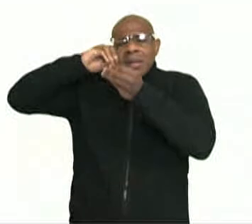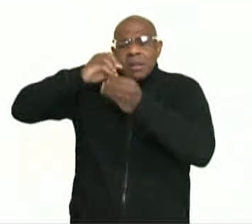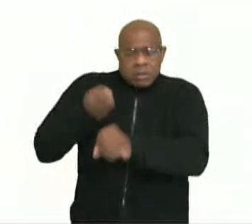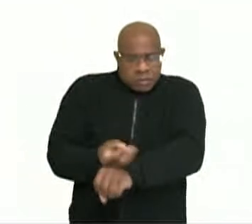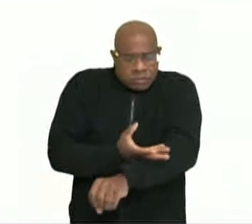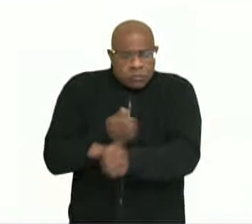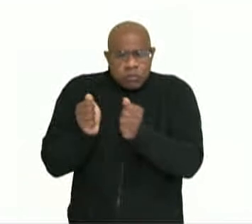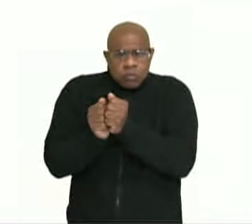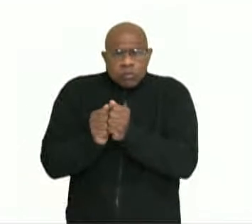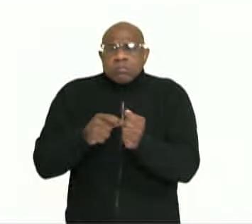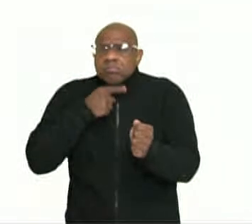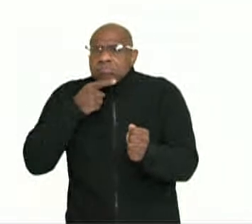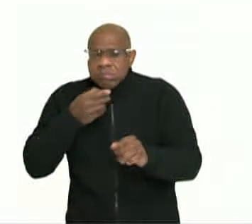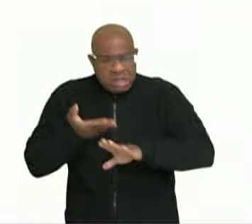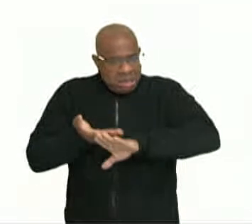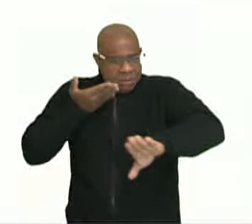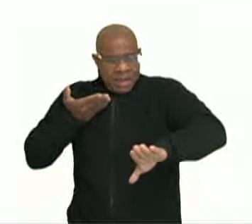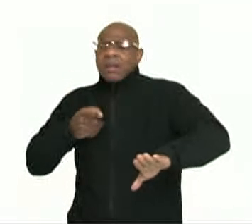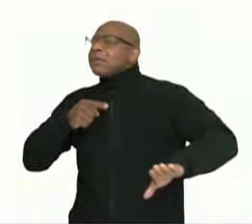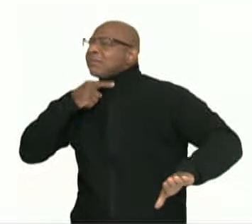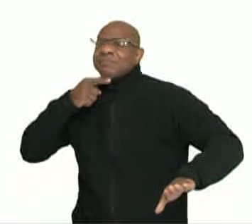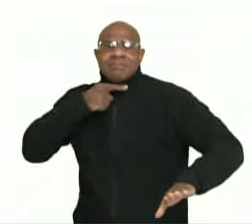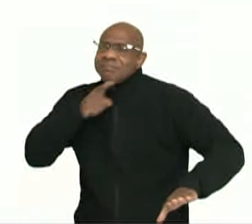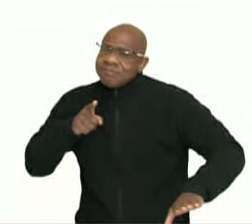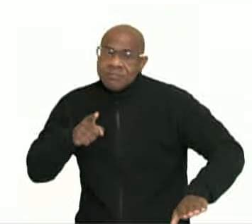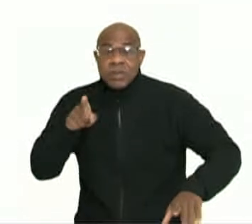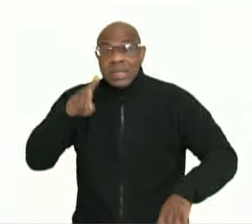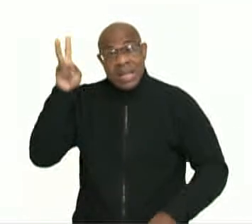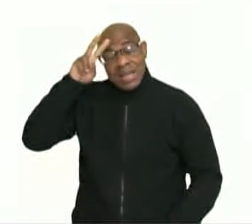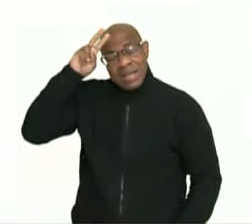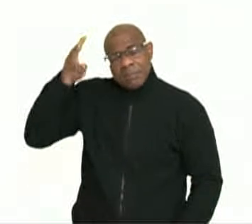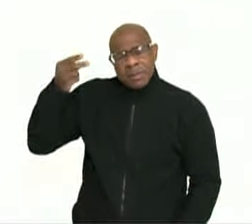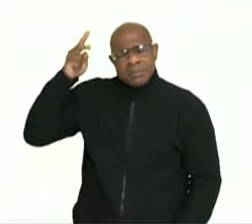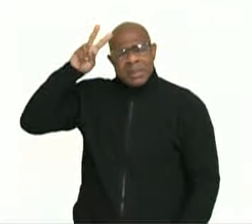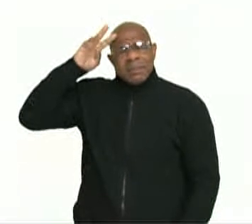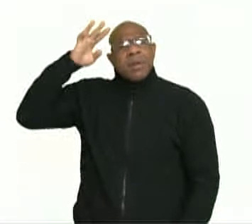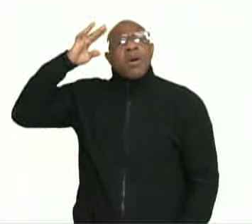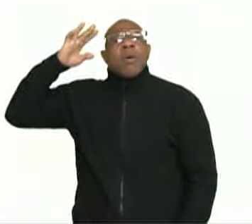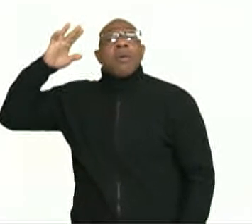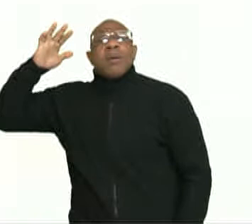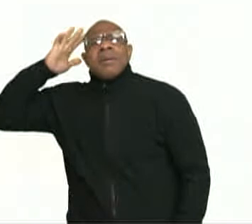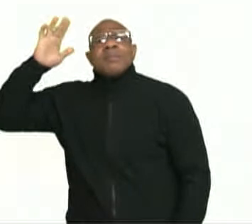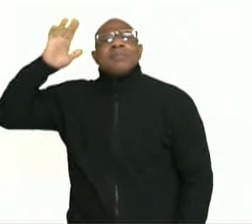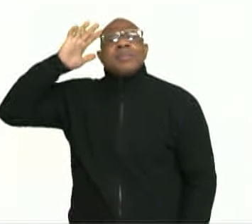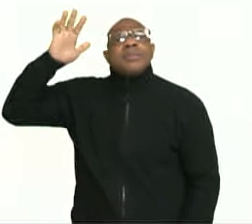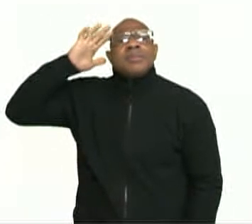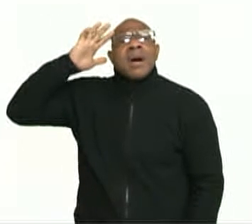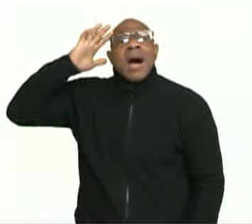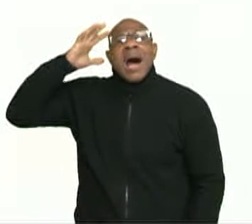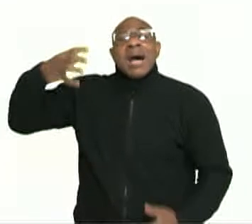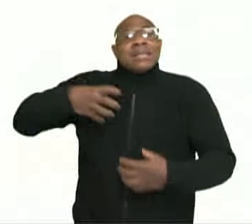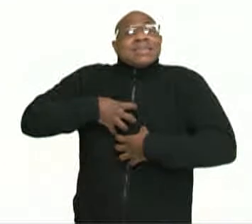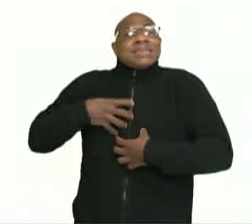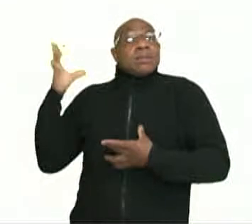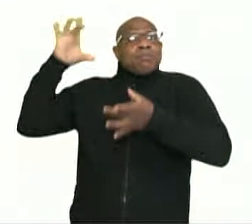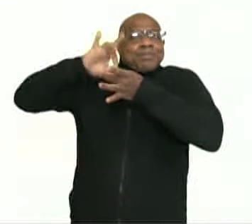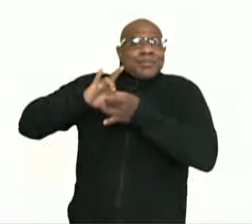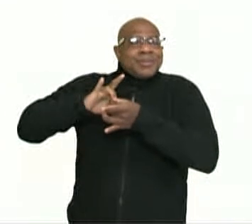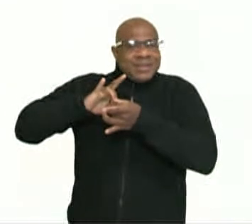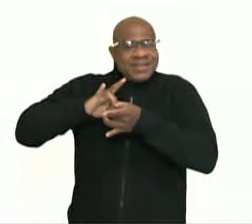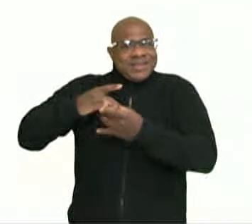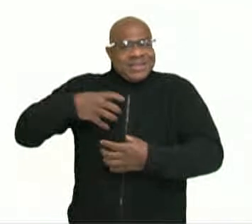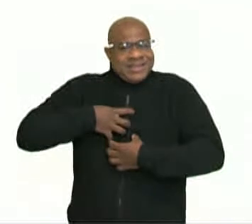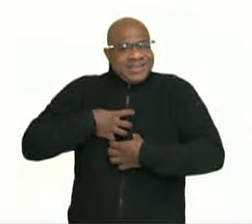são fixadas juntamente. Então você lembra de algo e vem junto o sentimento sentido naquele